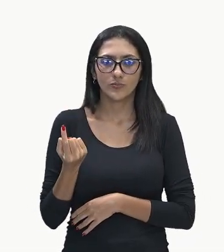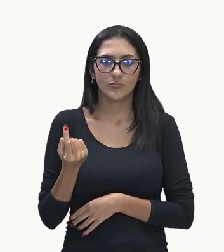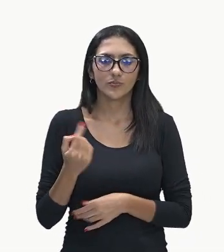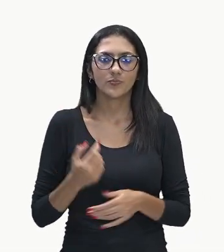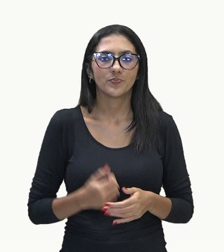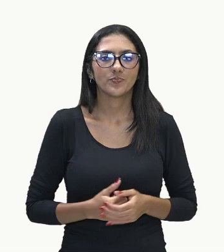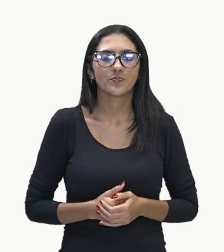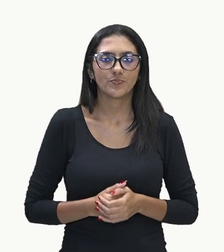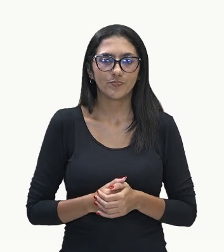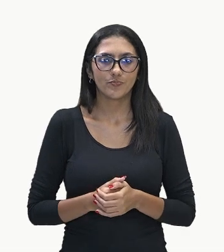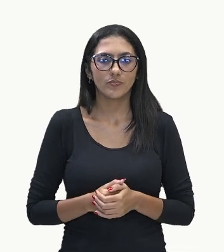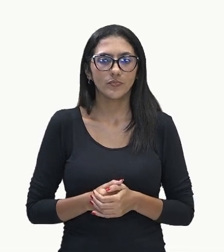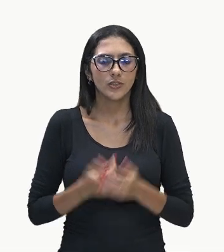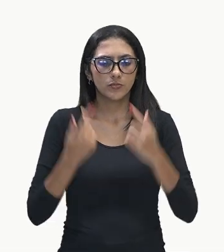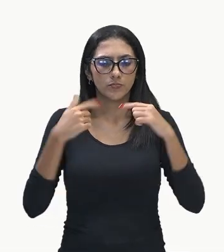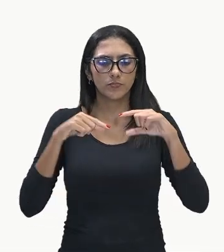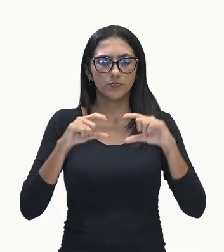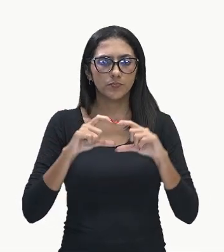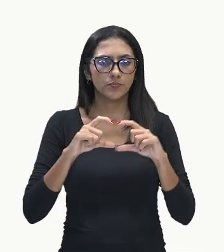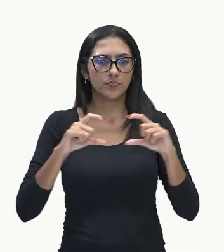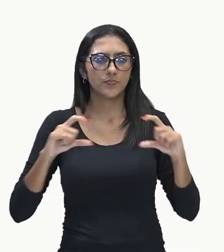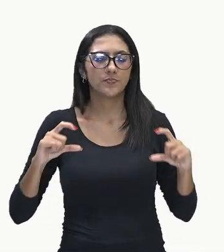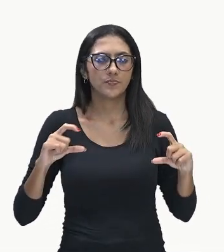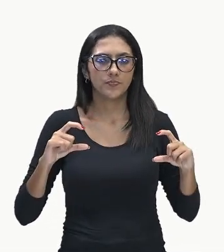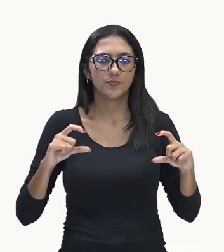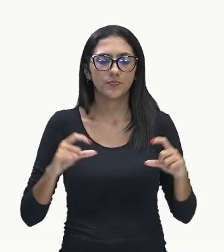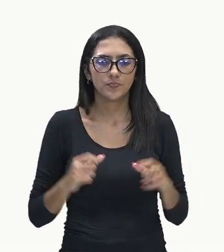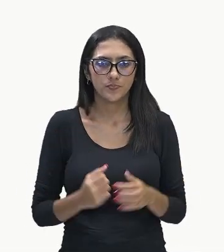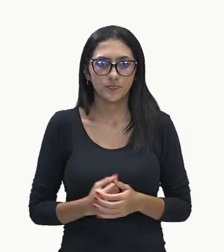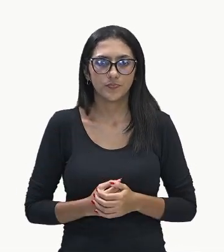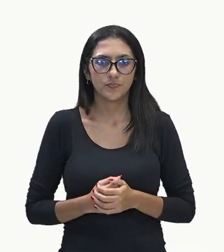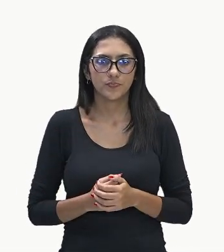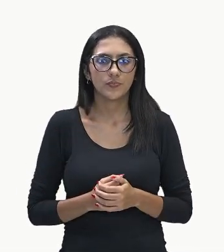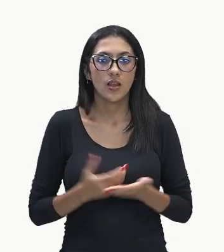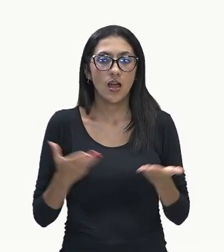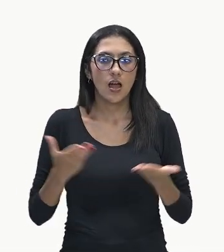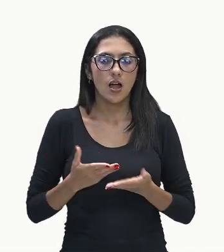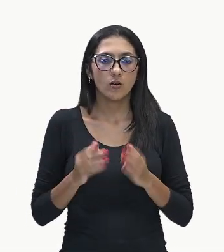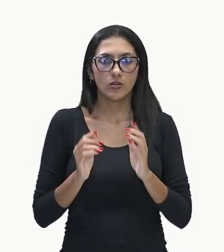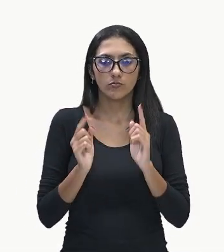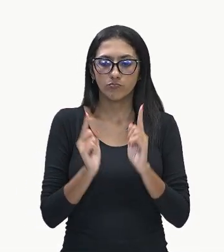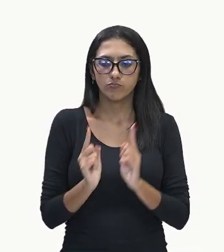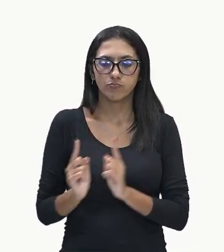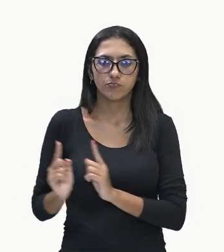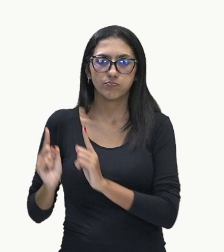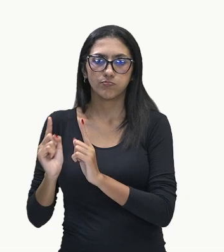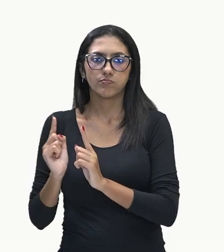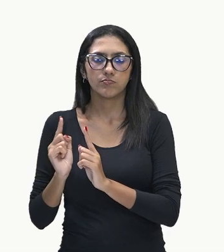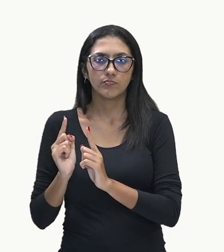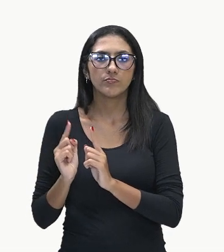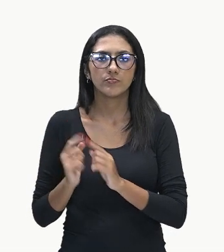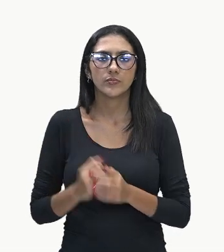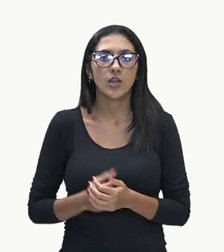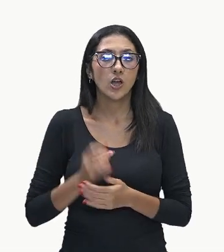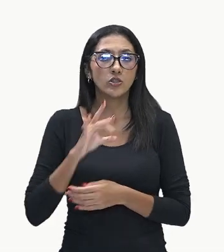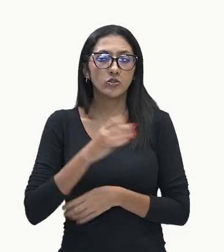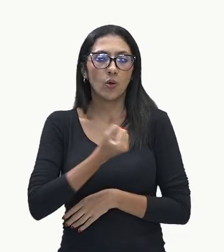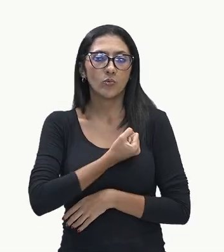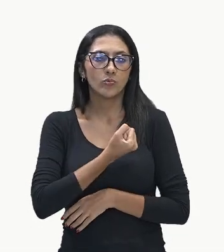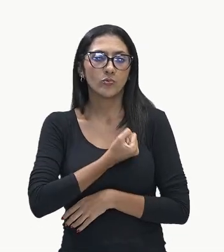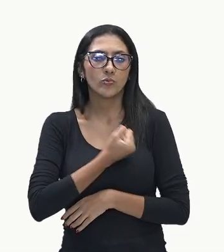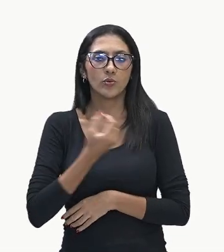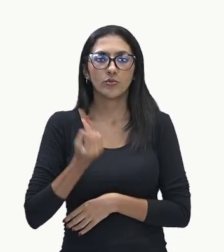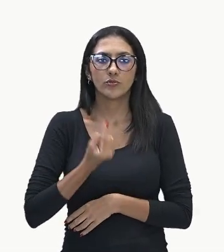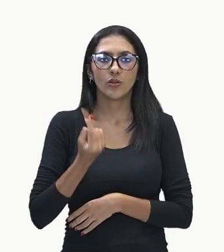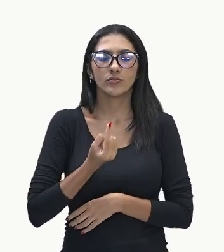é o próximo passo agora? Nós vamos mandar lá para o segundo membro quem não possui incógnita, que aqui no caso